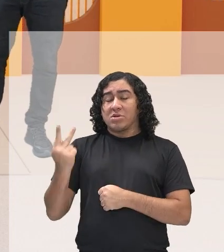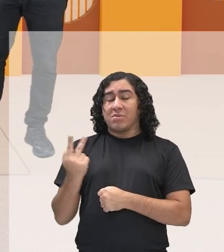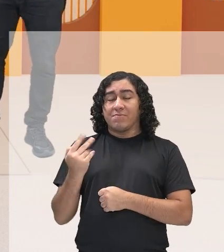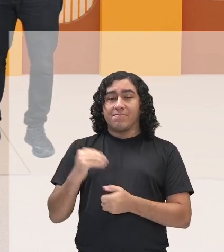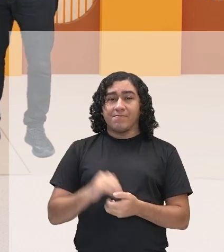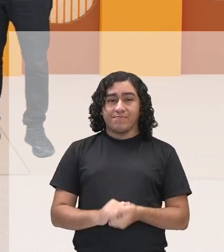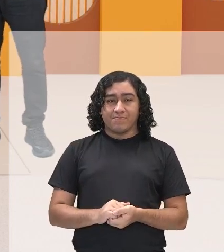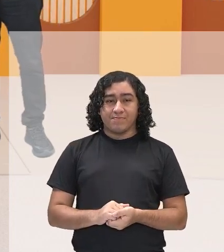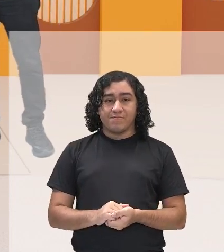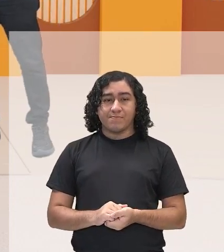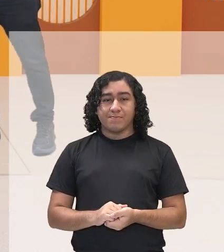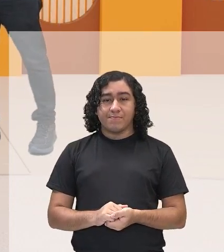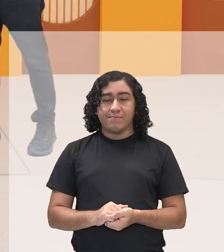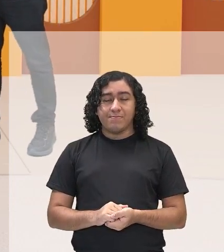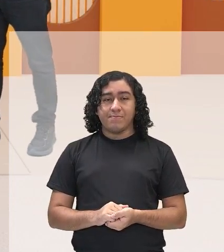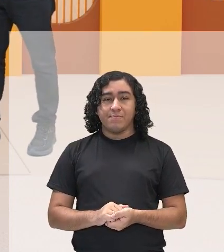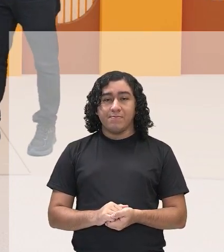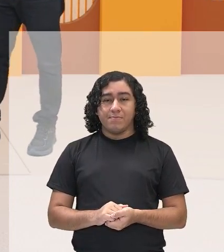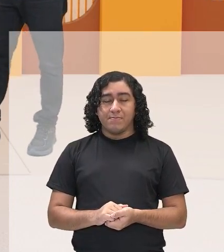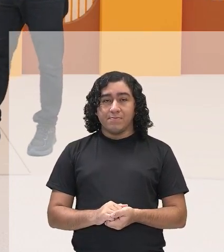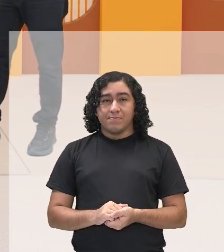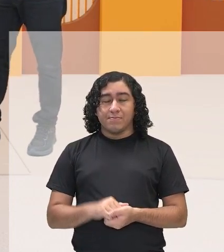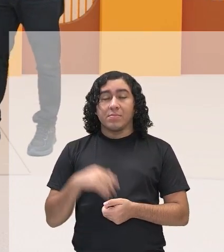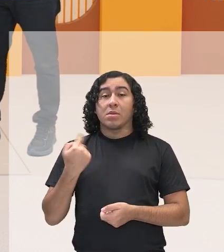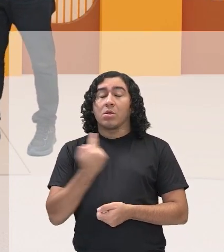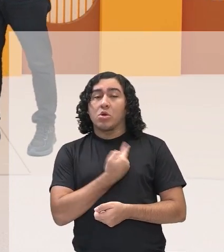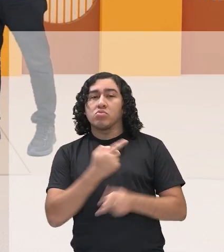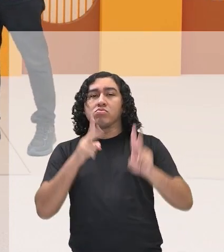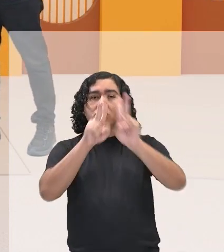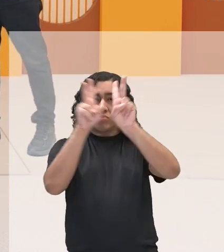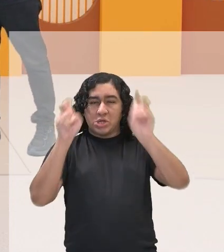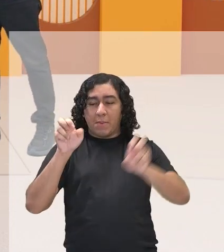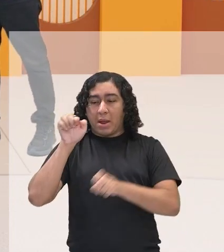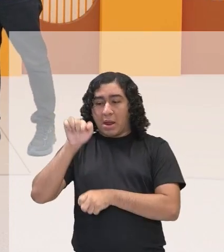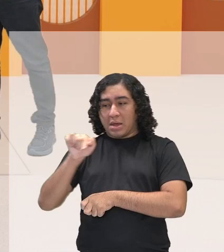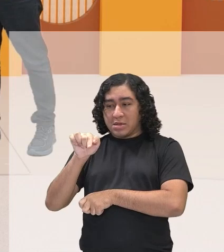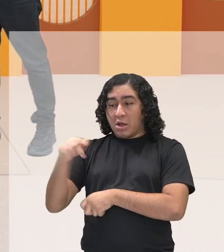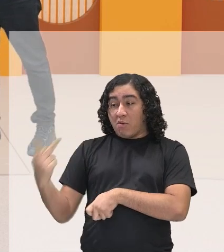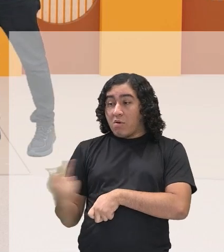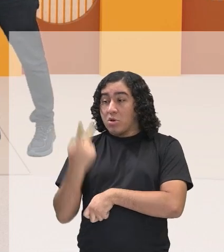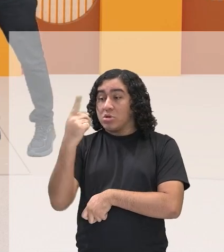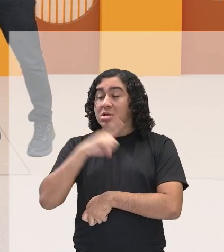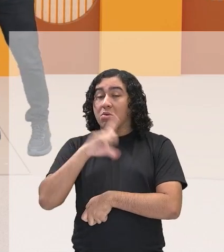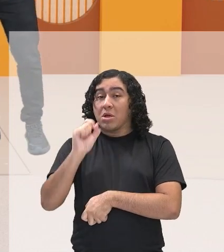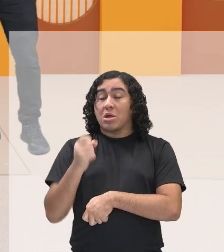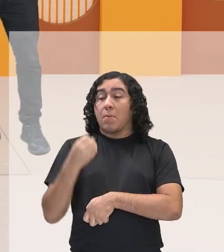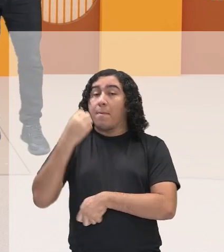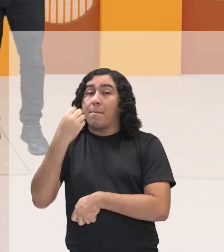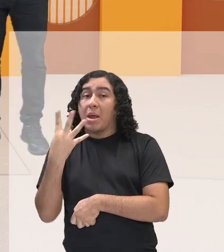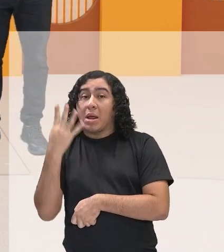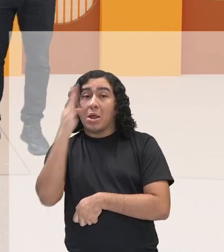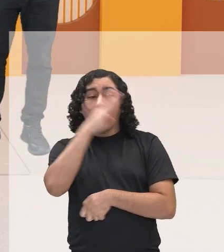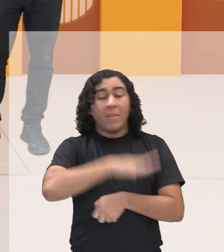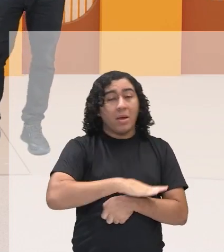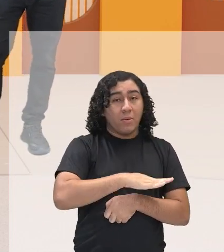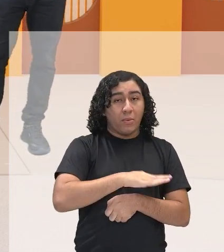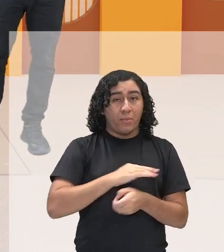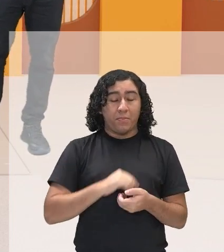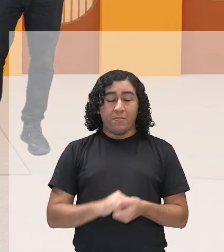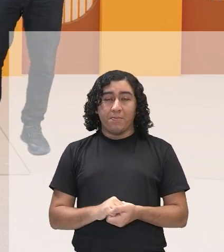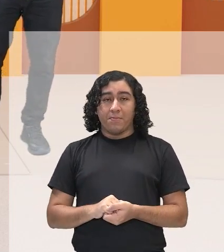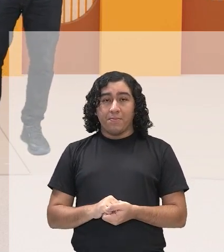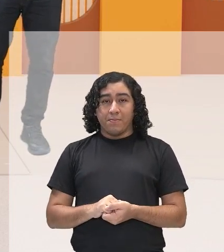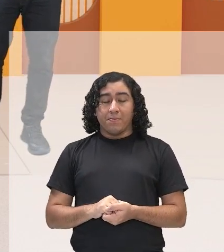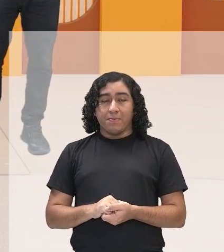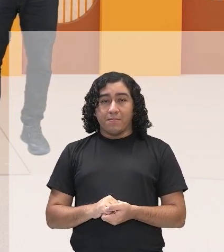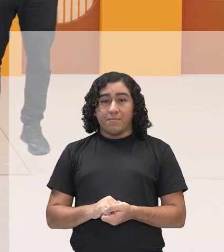Que a gente vai ver, quando nós falamos de valores, nós estamos falando também do bem e do mal. Né? Que nós